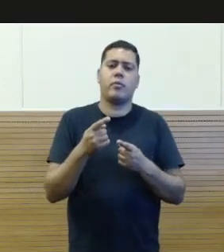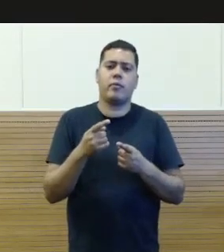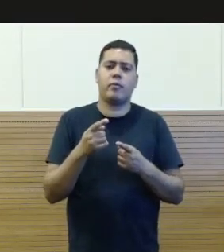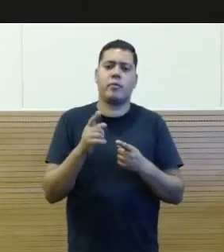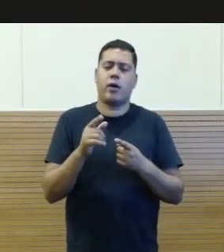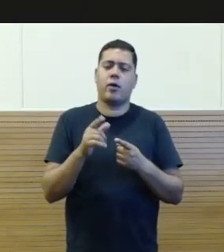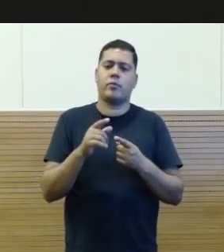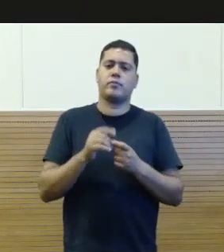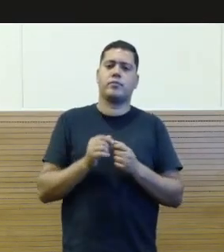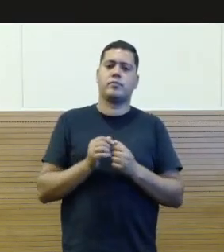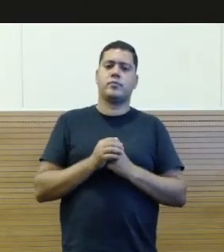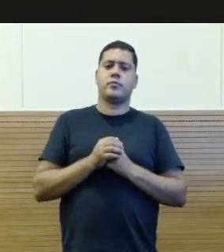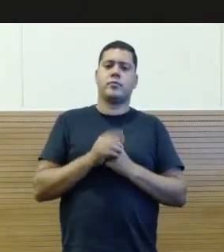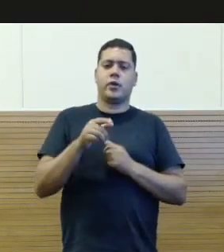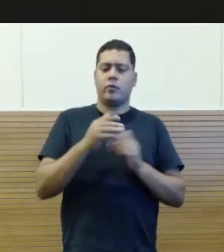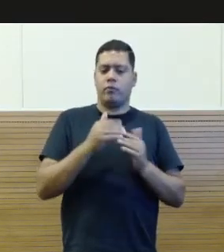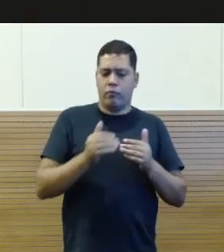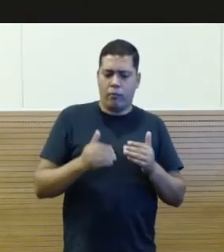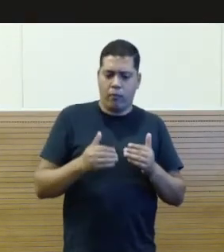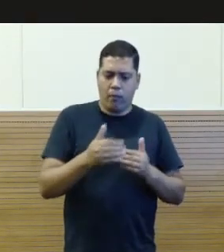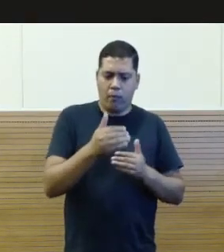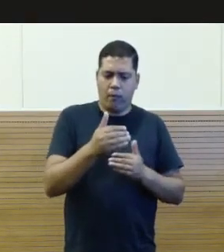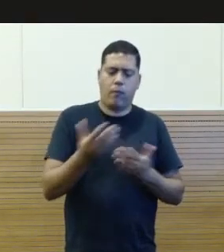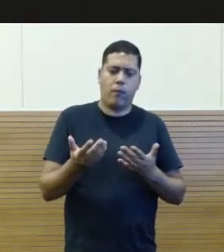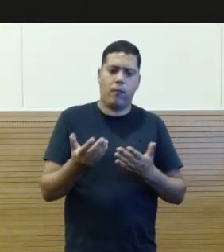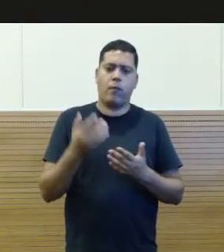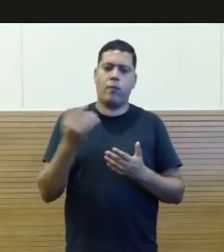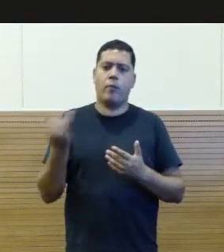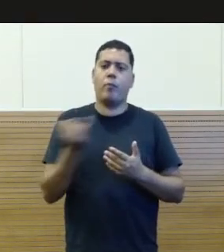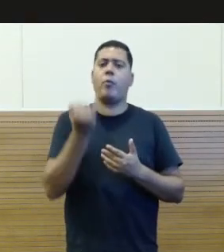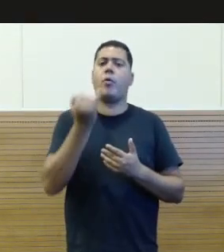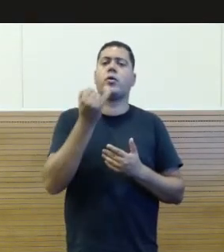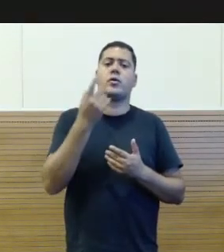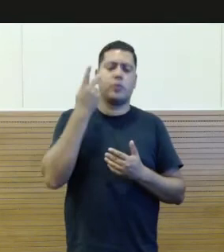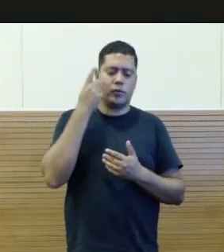etapa inicial da vida e fundamental da vida,